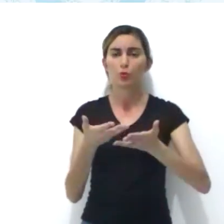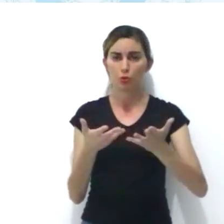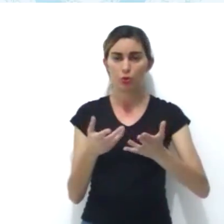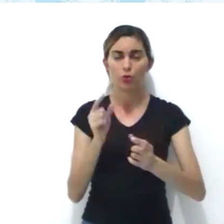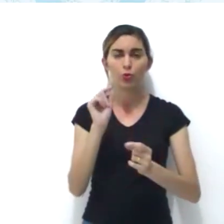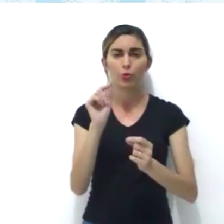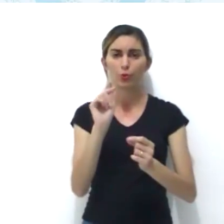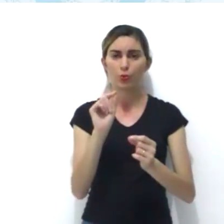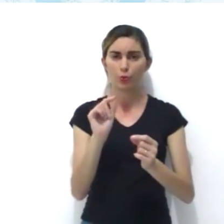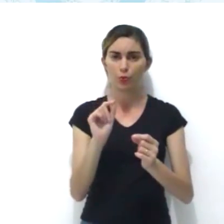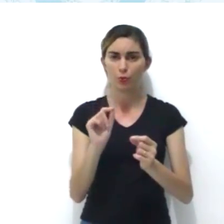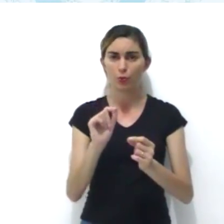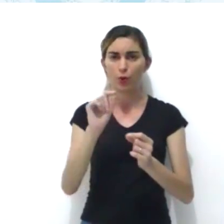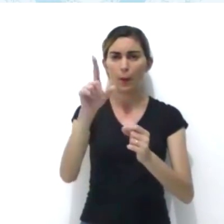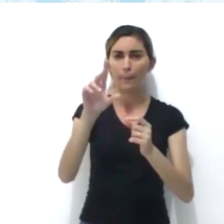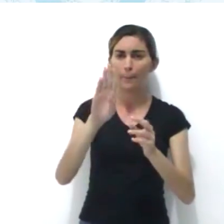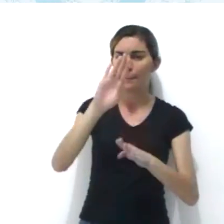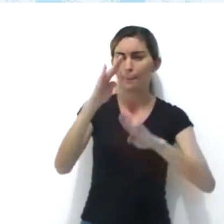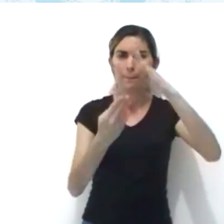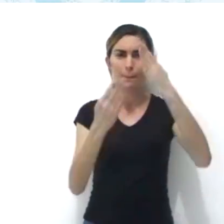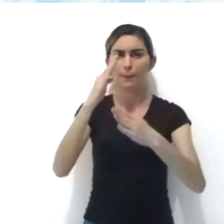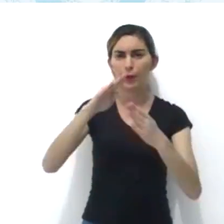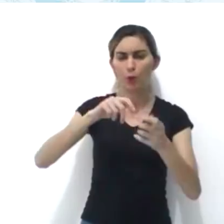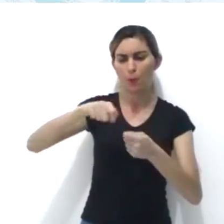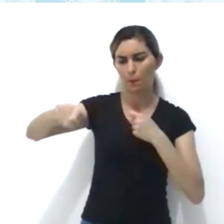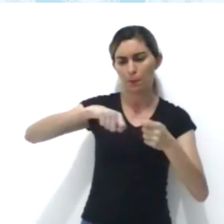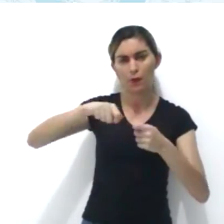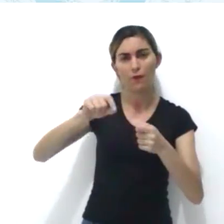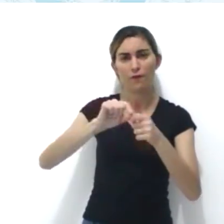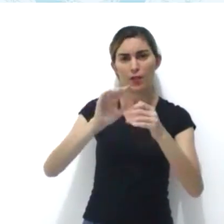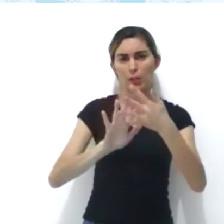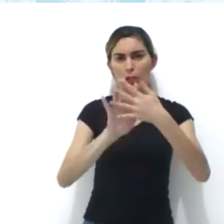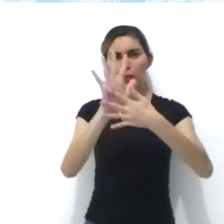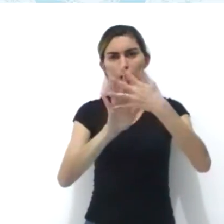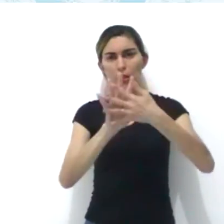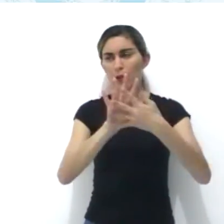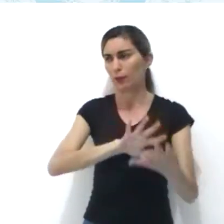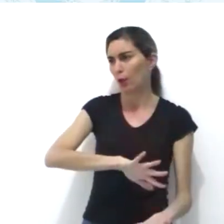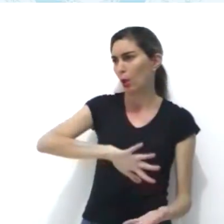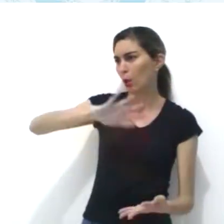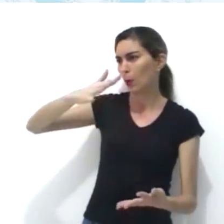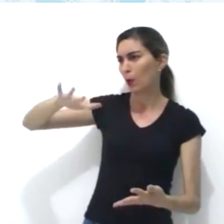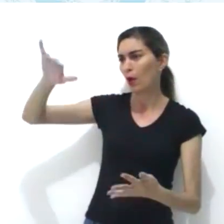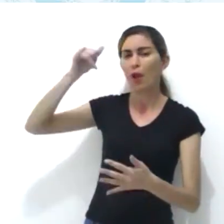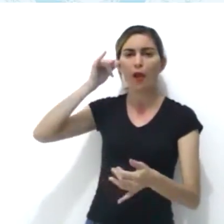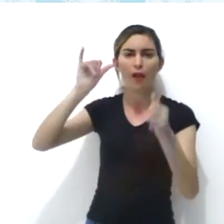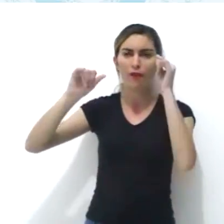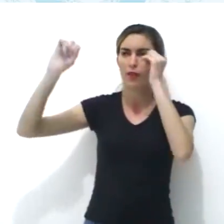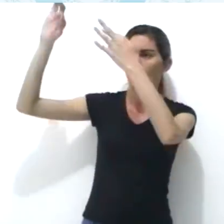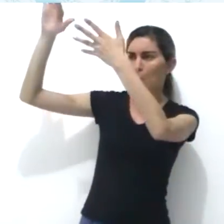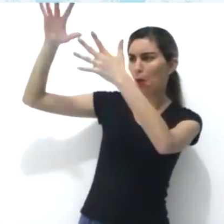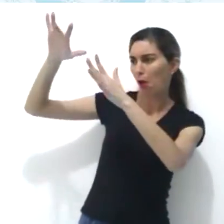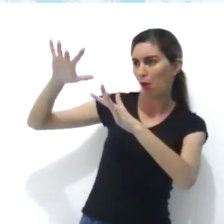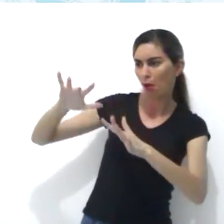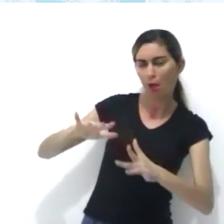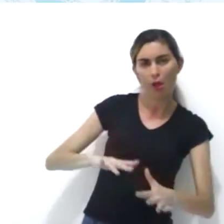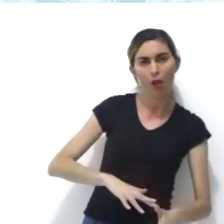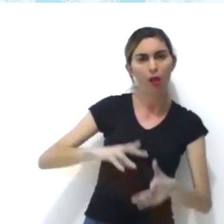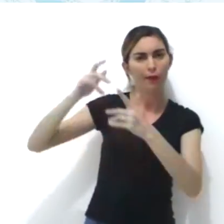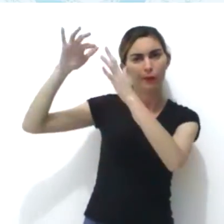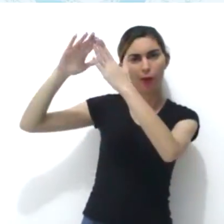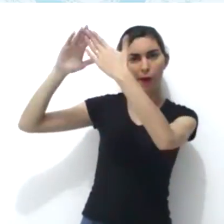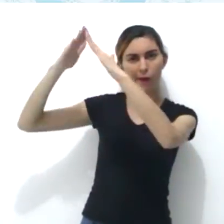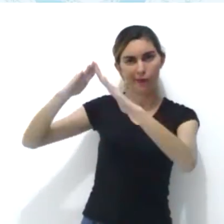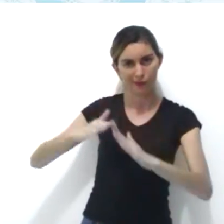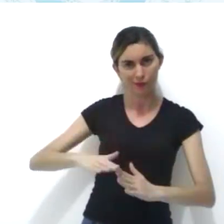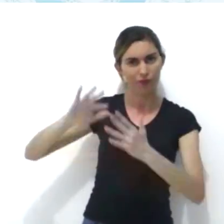hoje a pegar esse bioplástico e fazer uma tela para evitar aquelas famosas, né, barreiras que